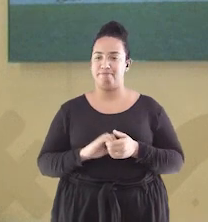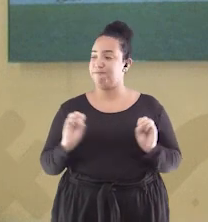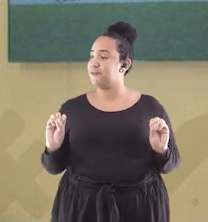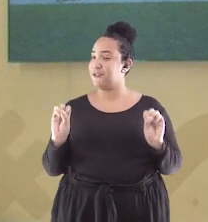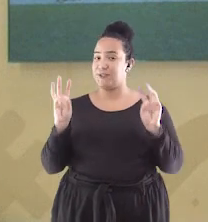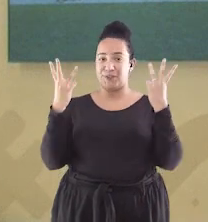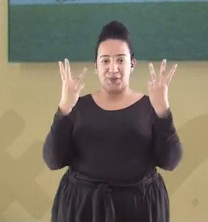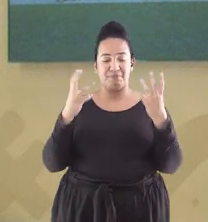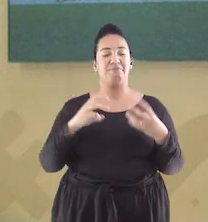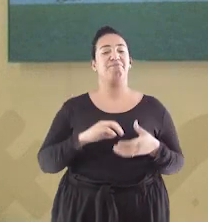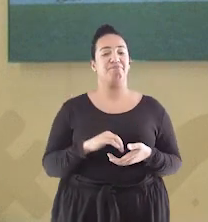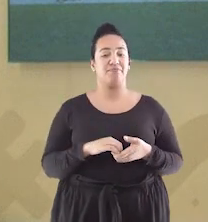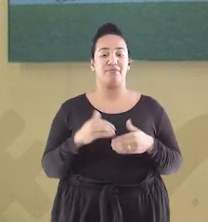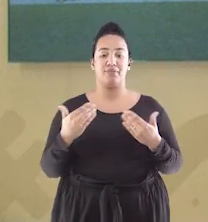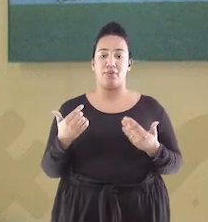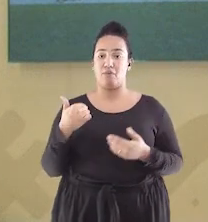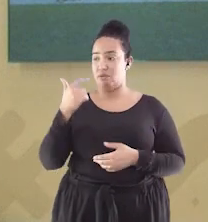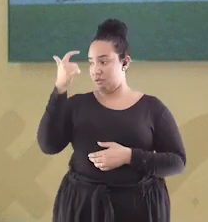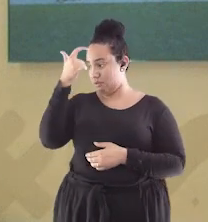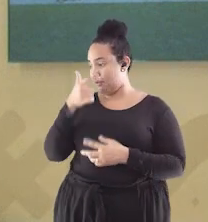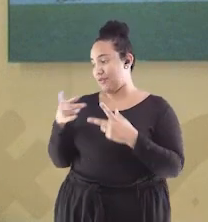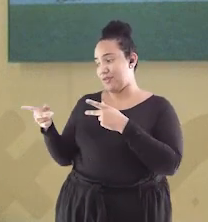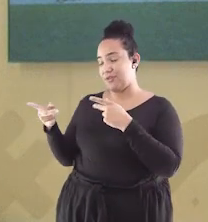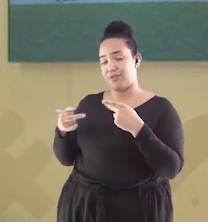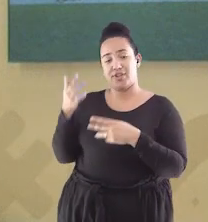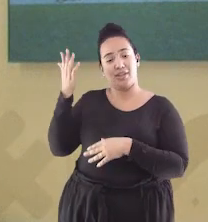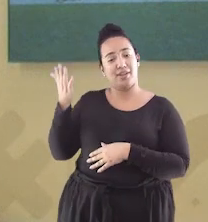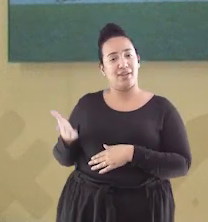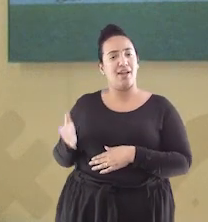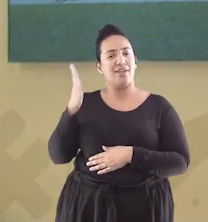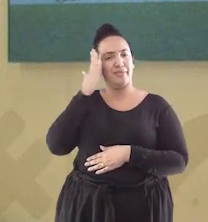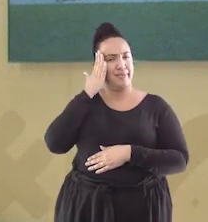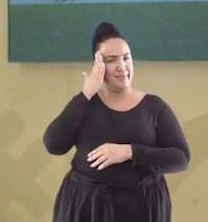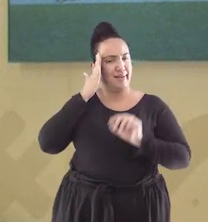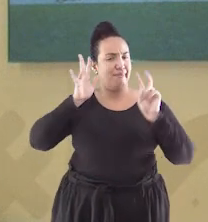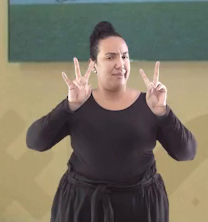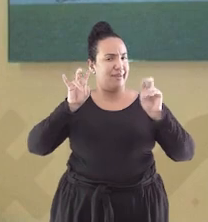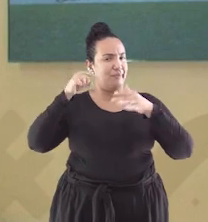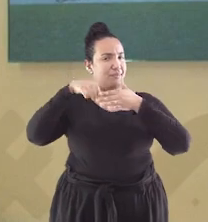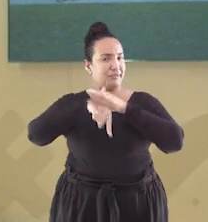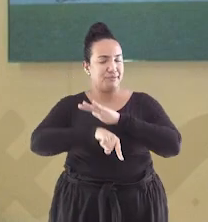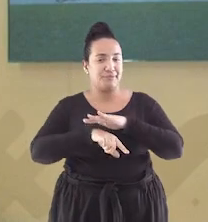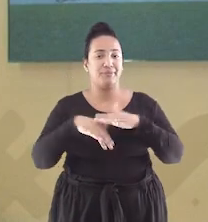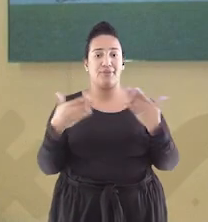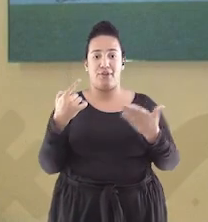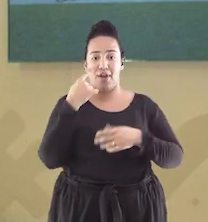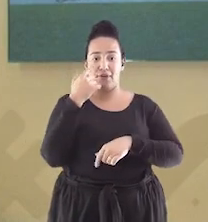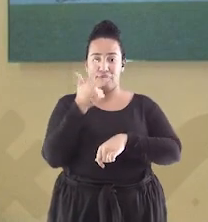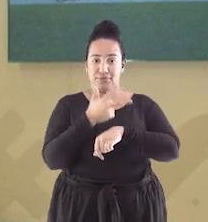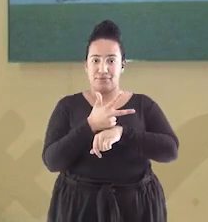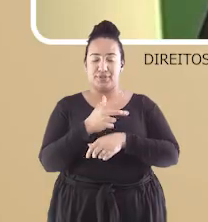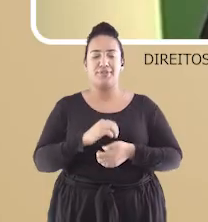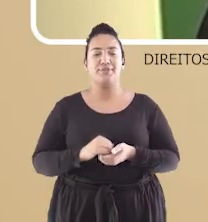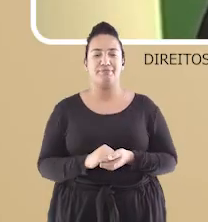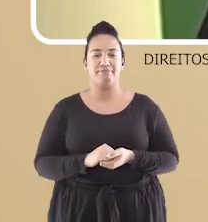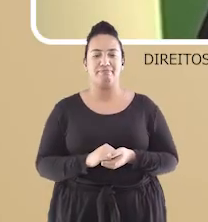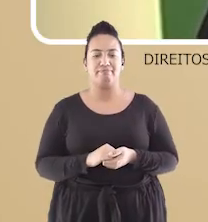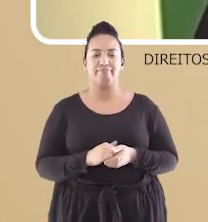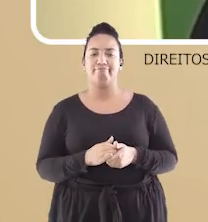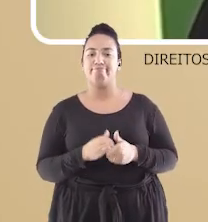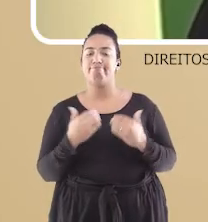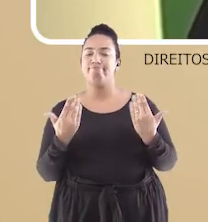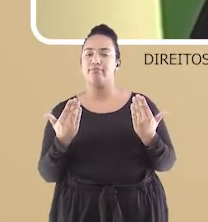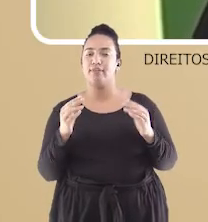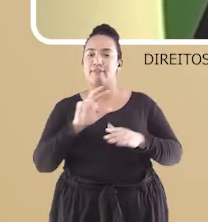Show, Tainara! Por isso que eu te convidei para vir aqui, porque você é fera no assunto. Agora vamos pro vídeo? E falando